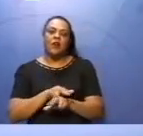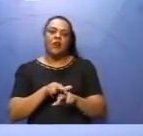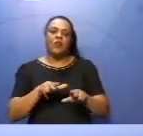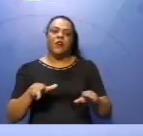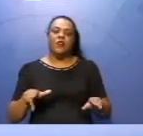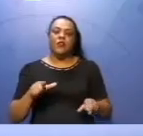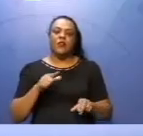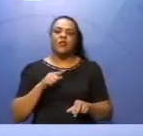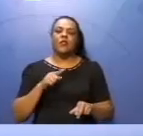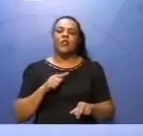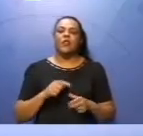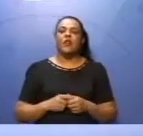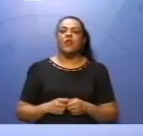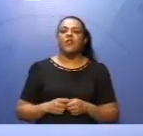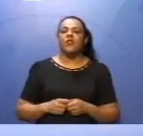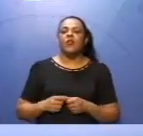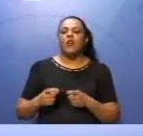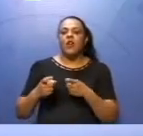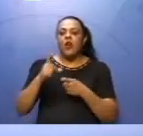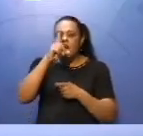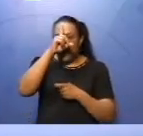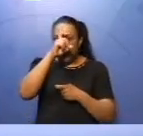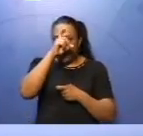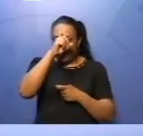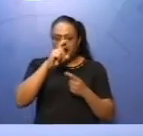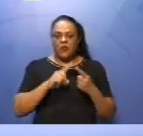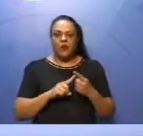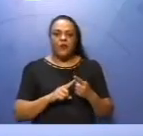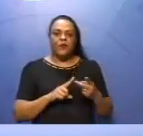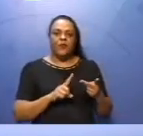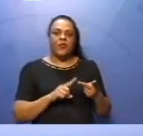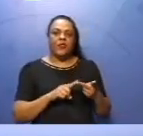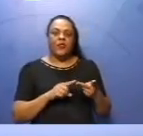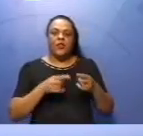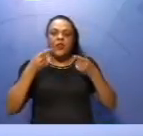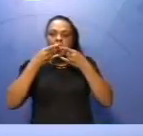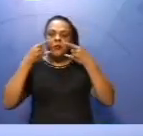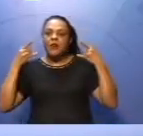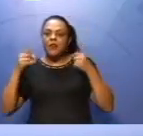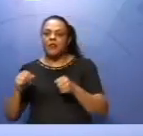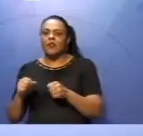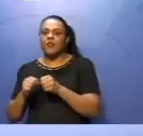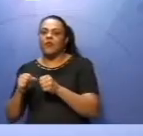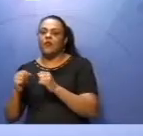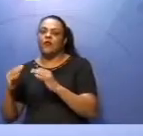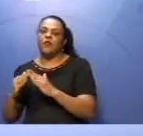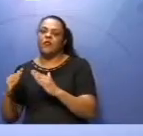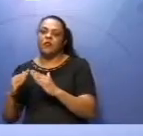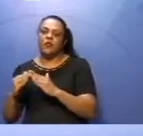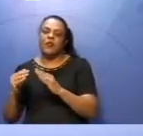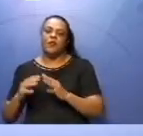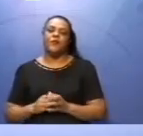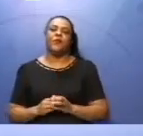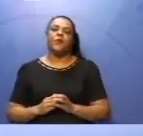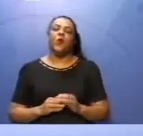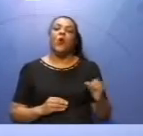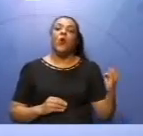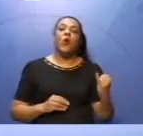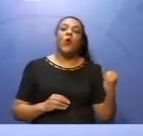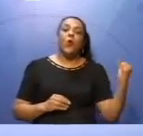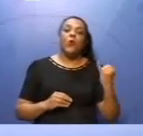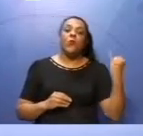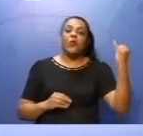máscara cirúrgica, mas atualmente as pessoas têm usado as máscaras caseiras, produzidas em casa. O importante é que